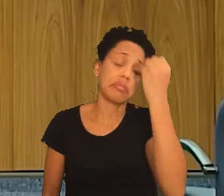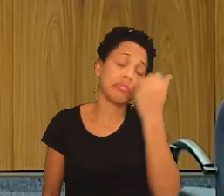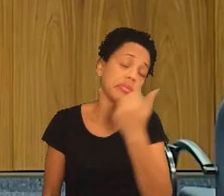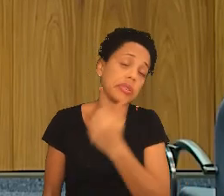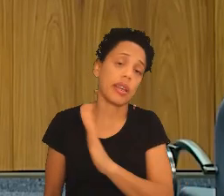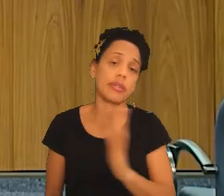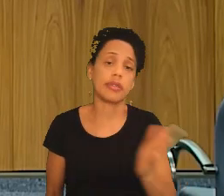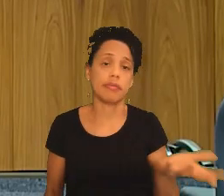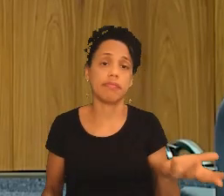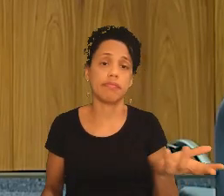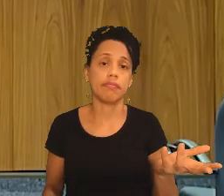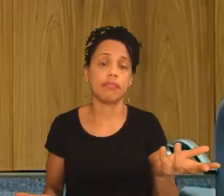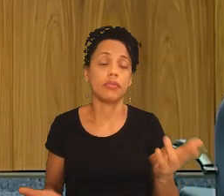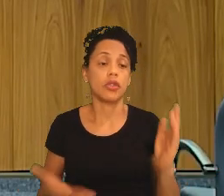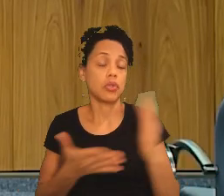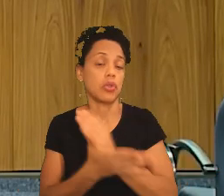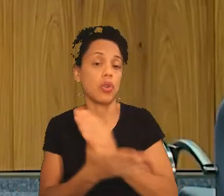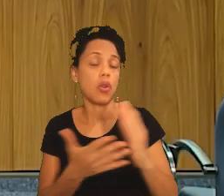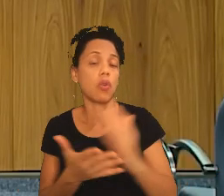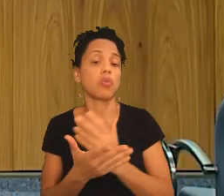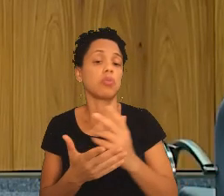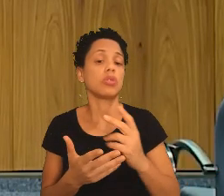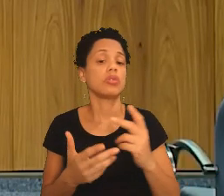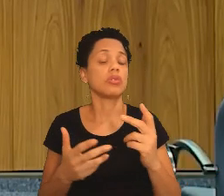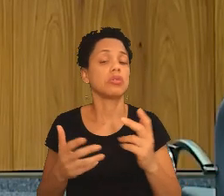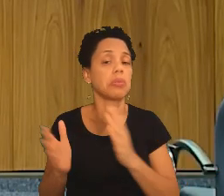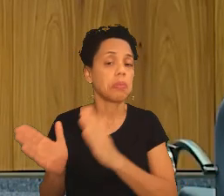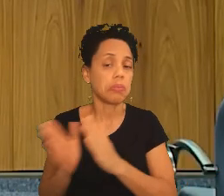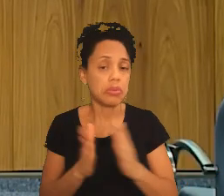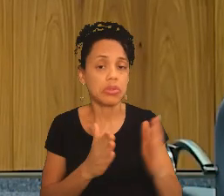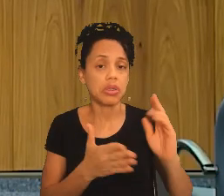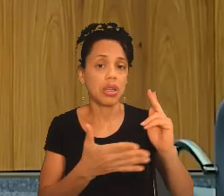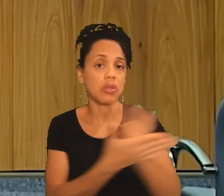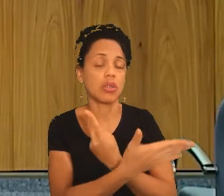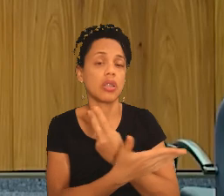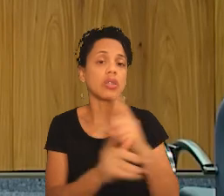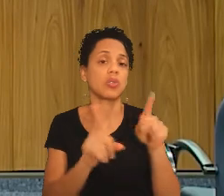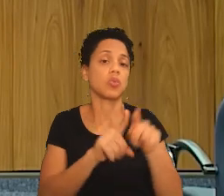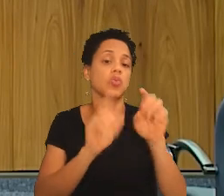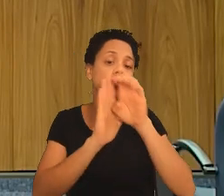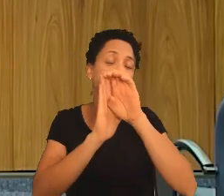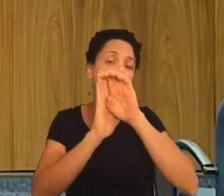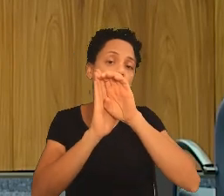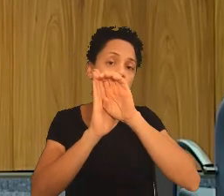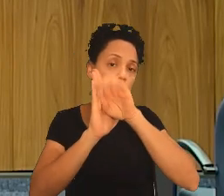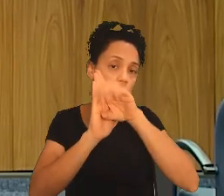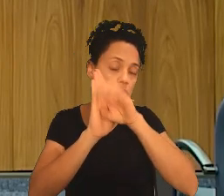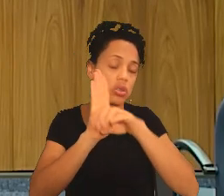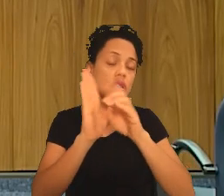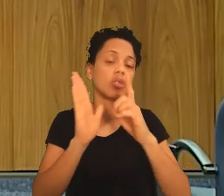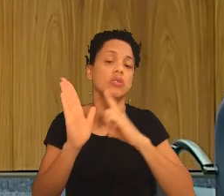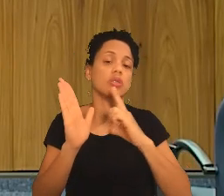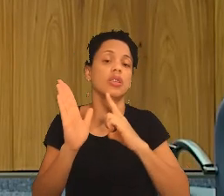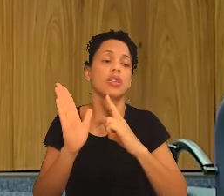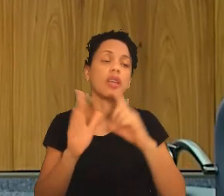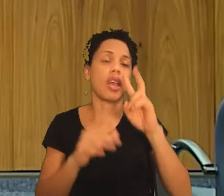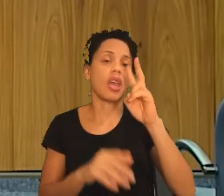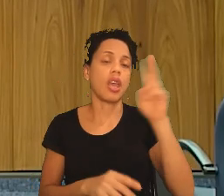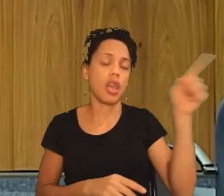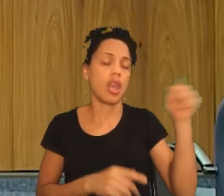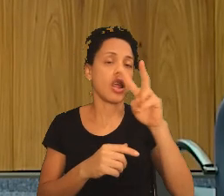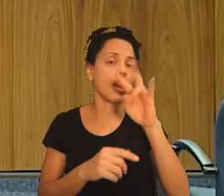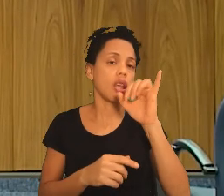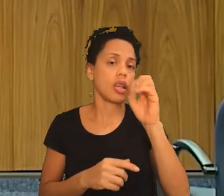como inexistente determinados grupos e tratá-los e gerar silenciamentos e certos esquecimentos, né? E de certa